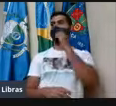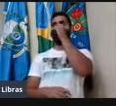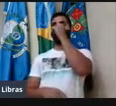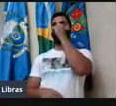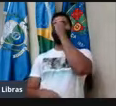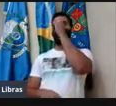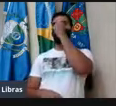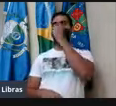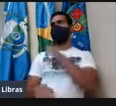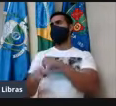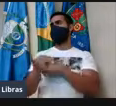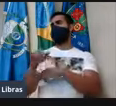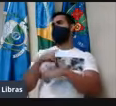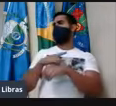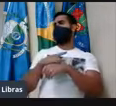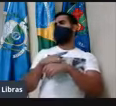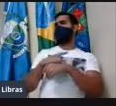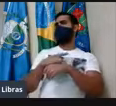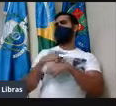Se tivermos seriedade nela,